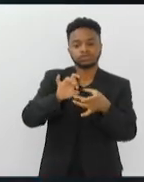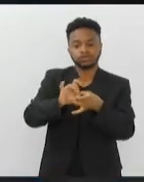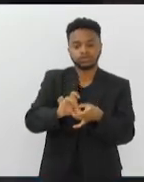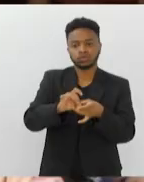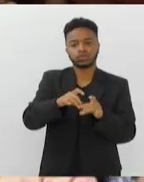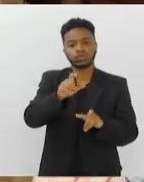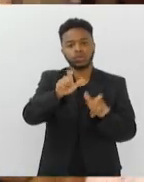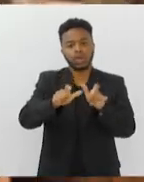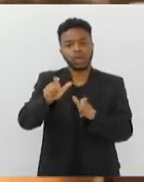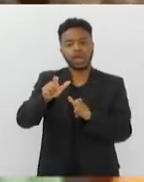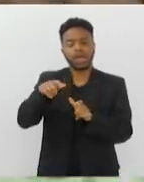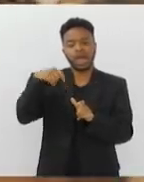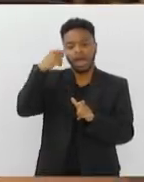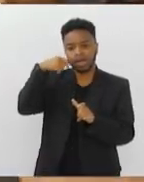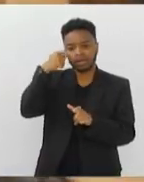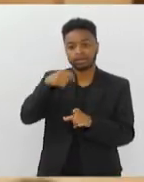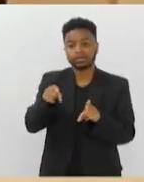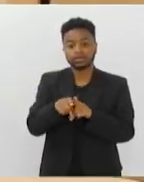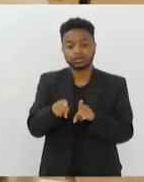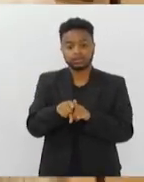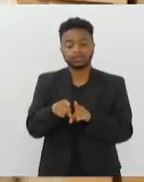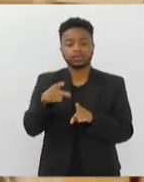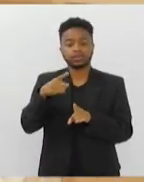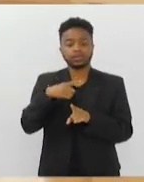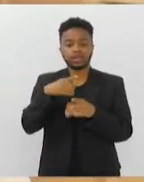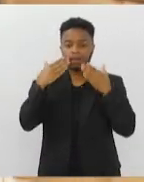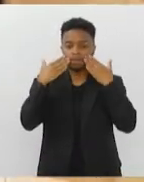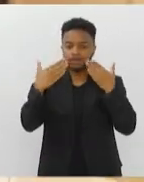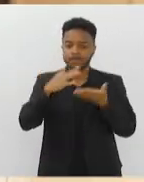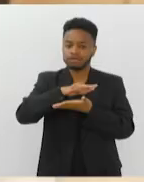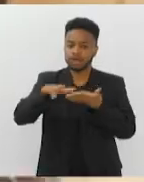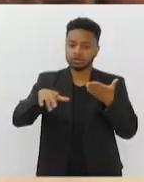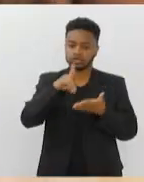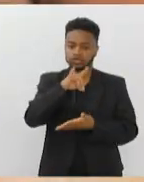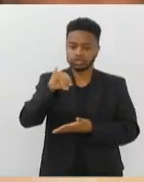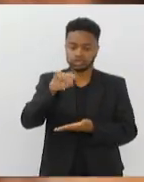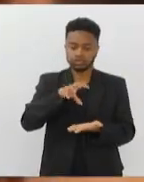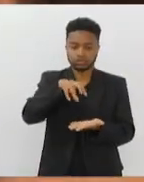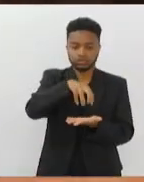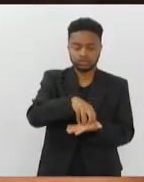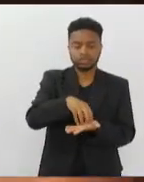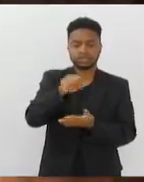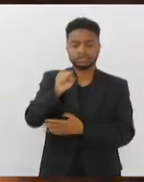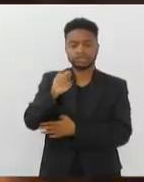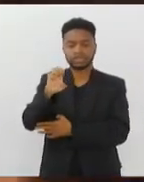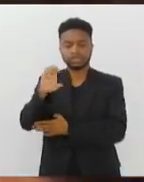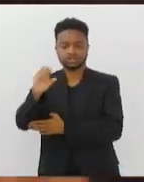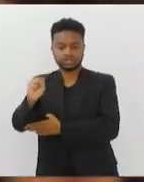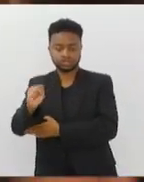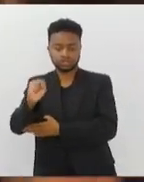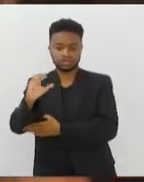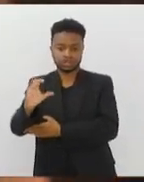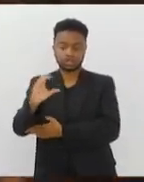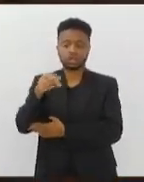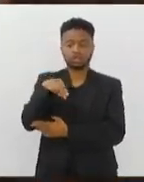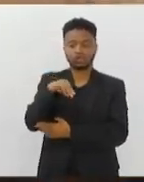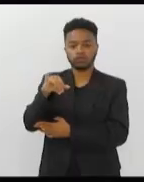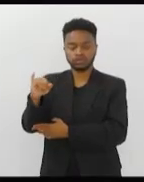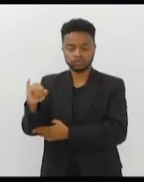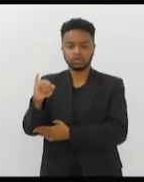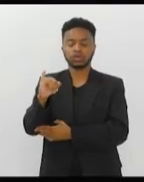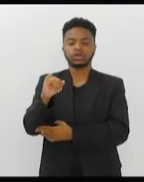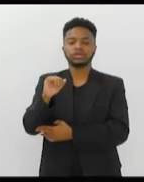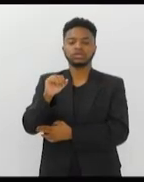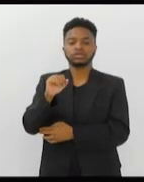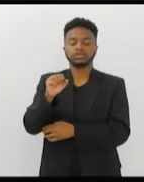elenco. Caixa Ninho vai estar em cartaz em diferentes datas nas unidades do SESC de Nova Iguaçu, São João de Meriti, São